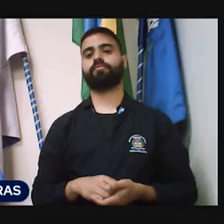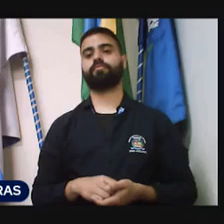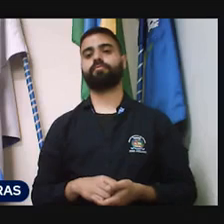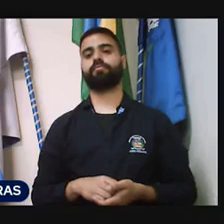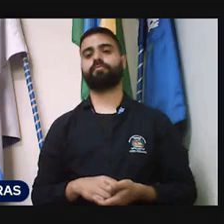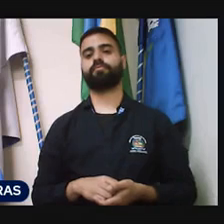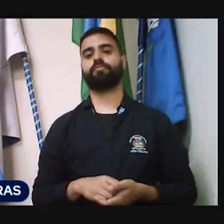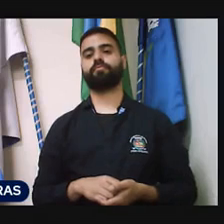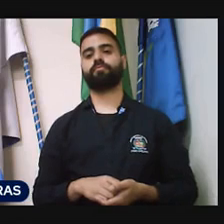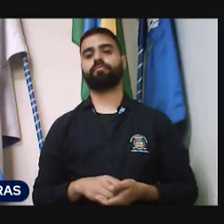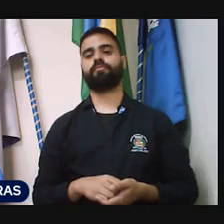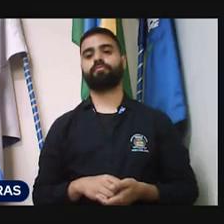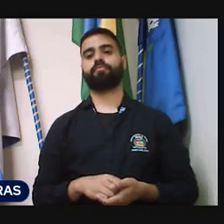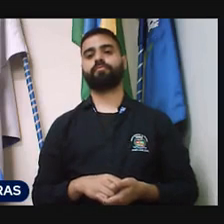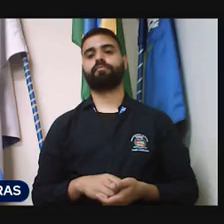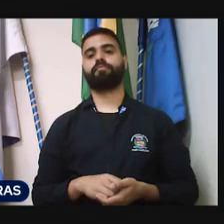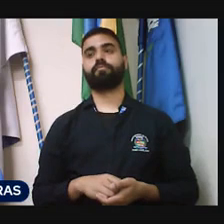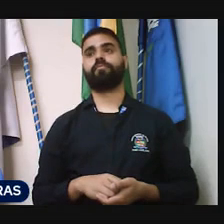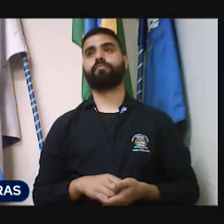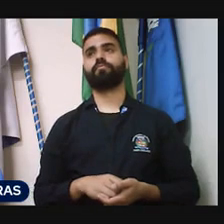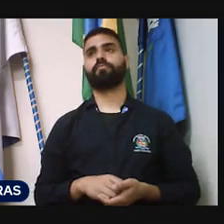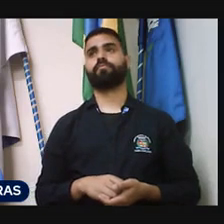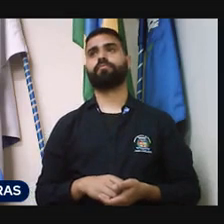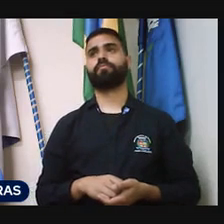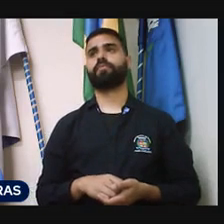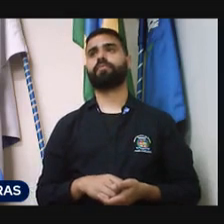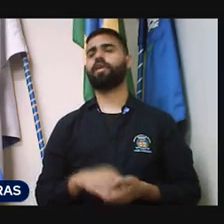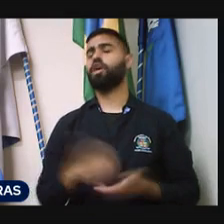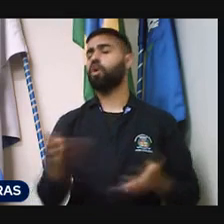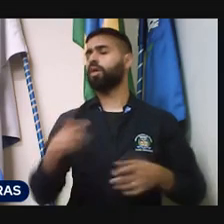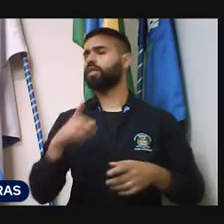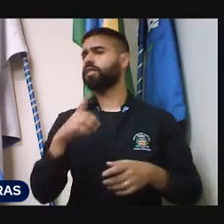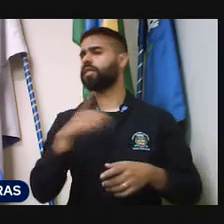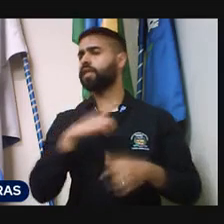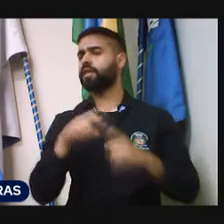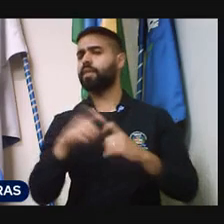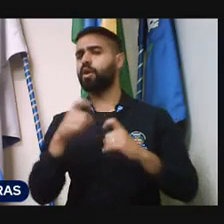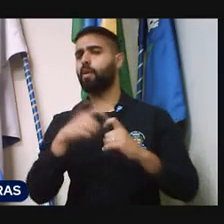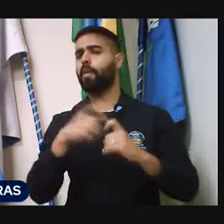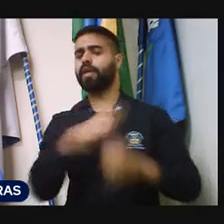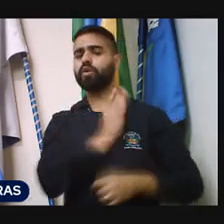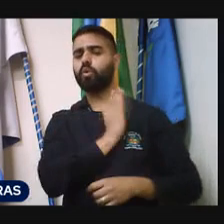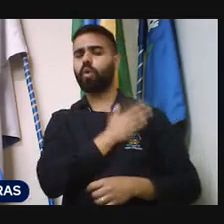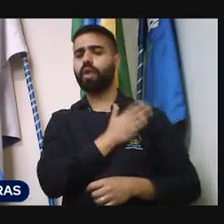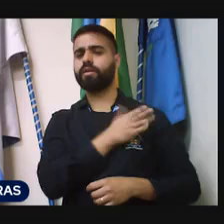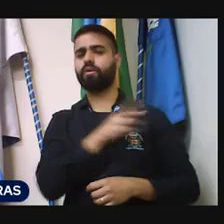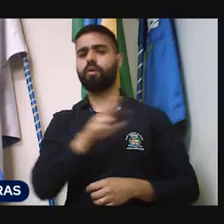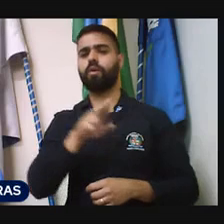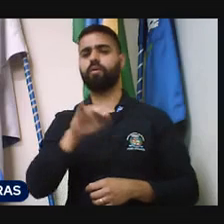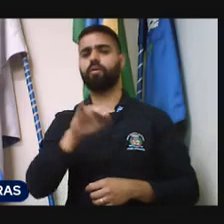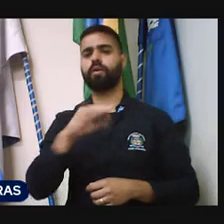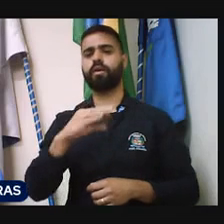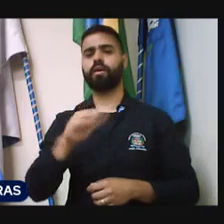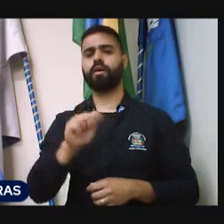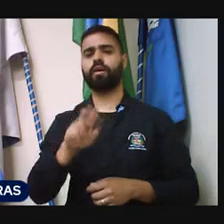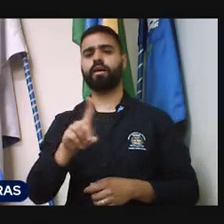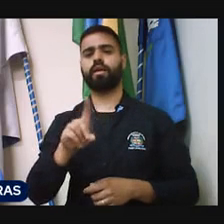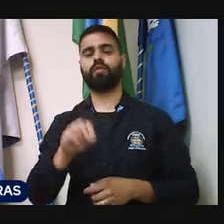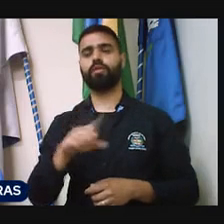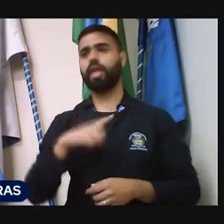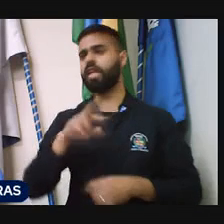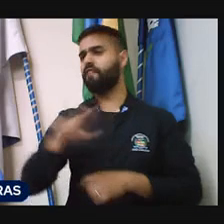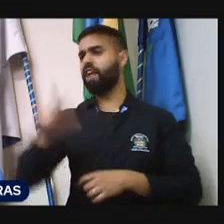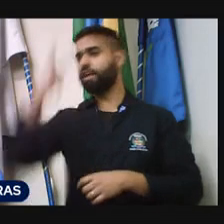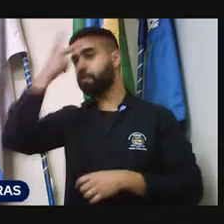não esquece homem Ricardo cardiologista Dr Ricardo várias pessoas vão abrir